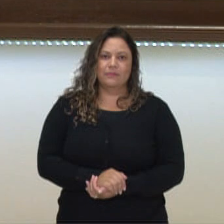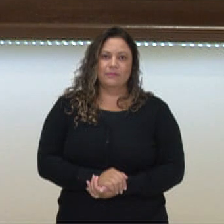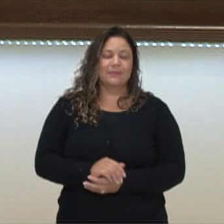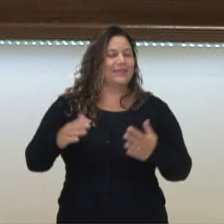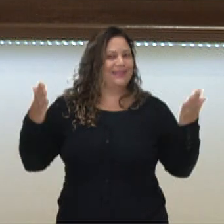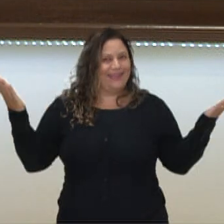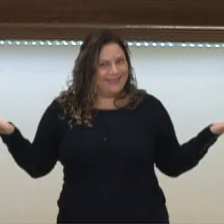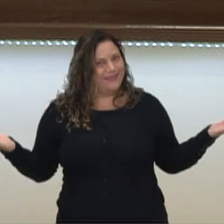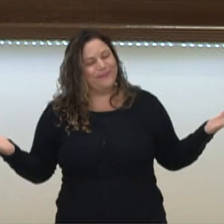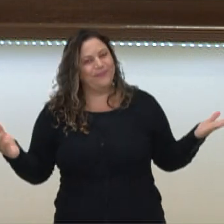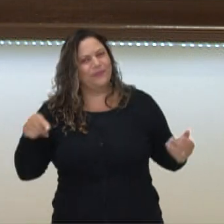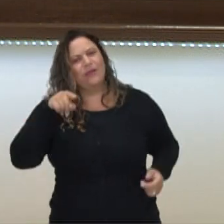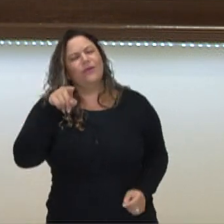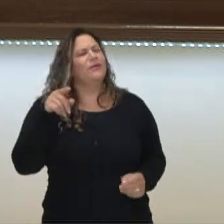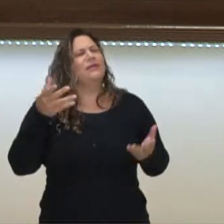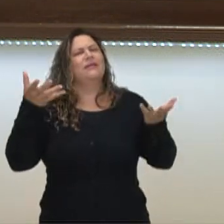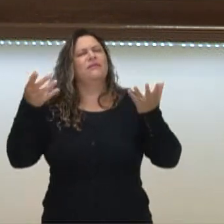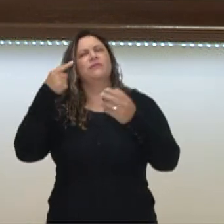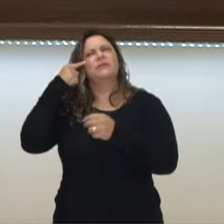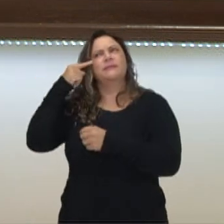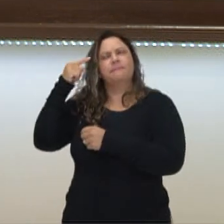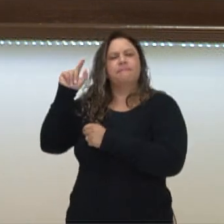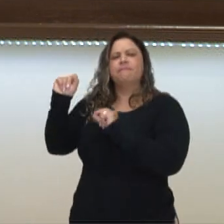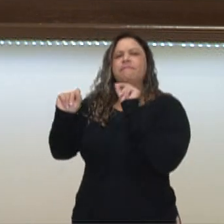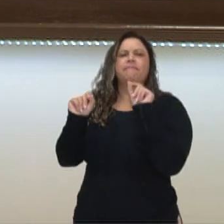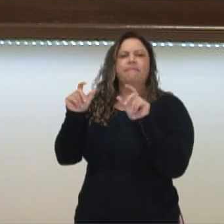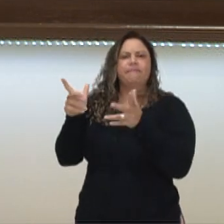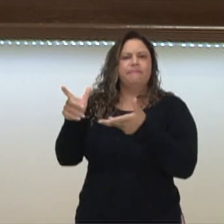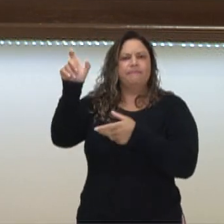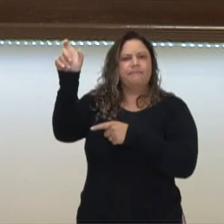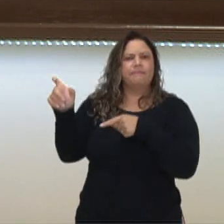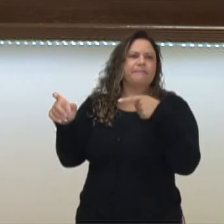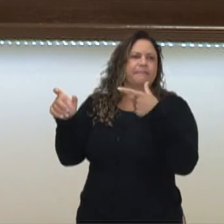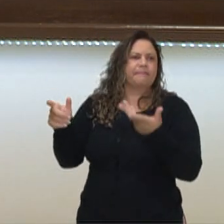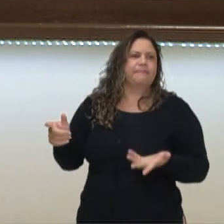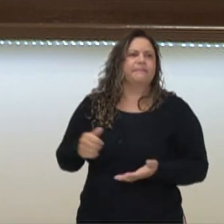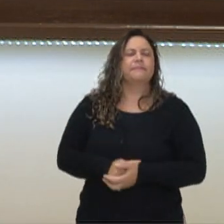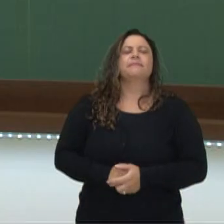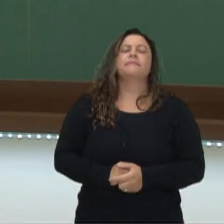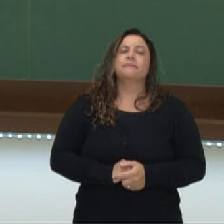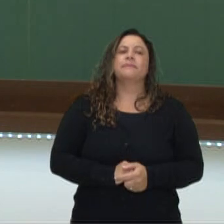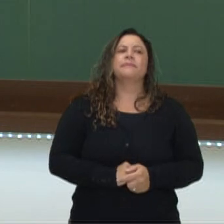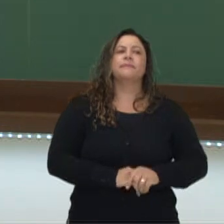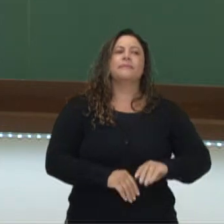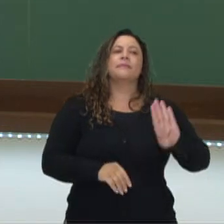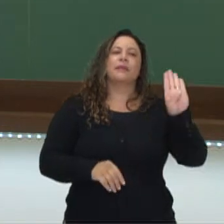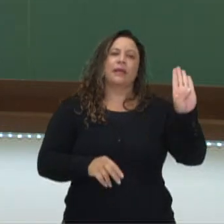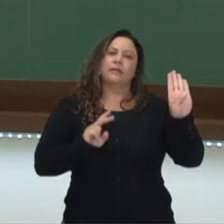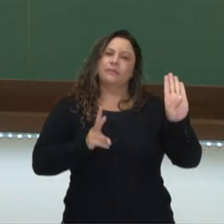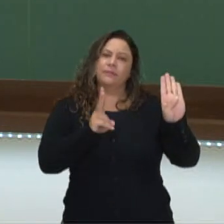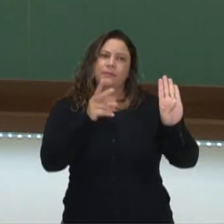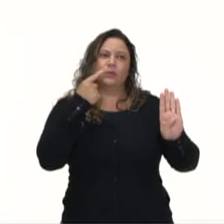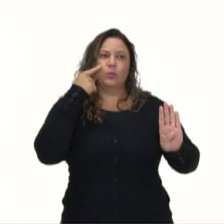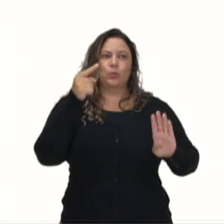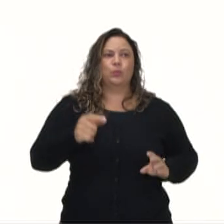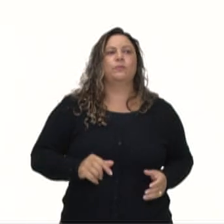E aí, o que você espera ouvir, né? Vamos lá, continuando, letra B. Check the expressions that you believe you will